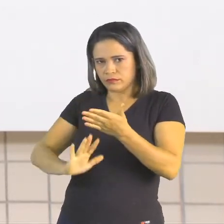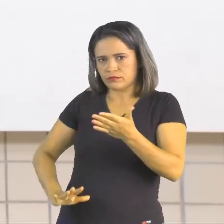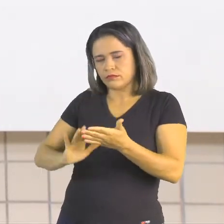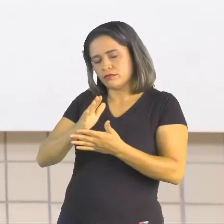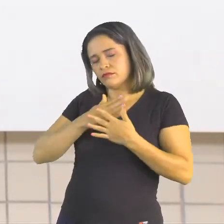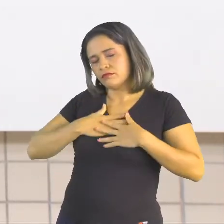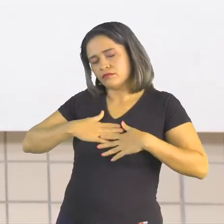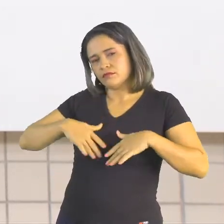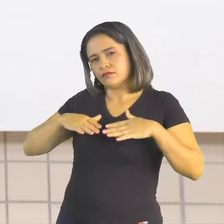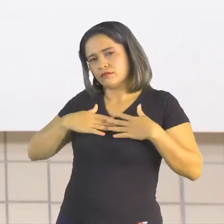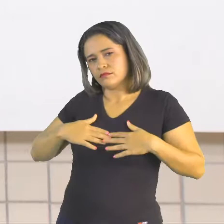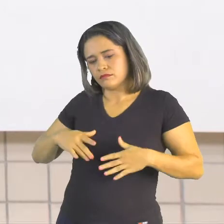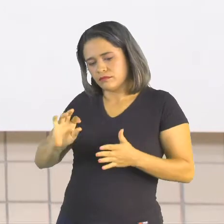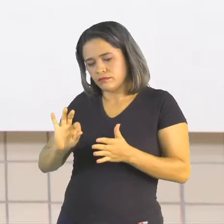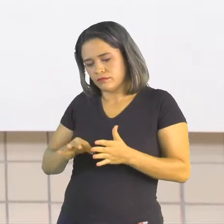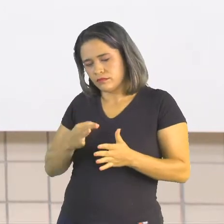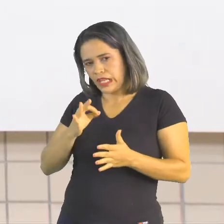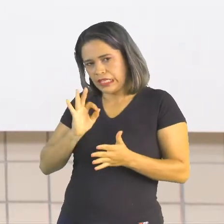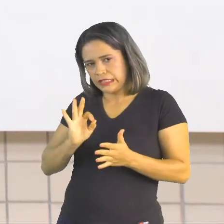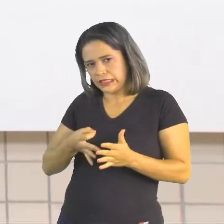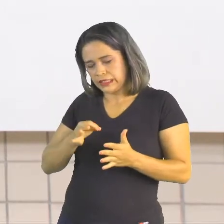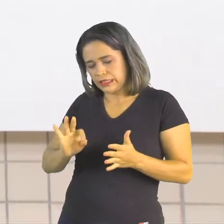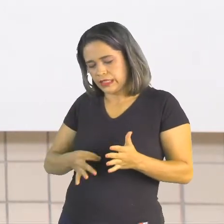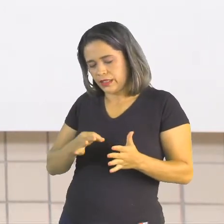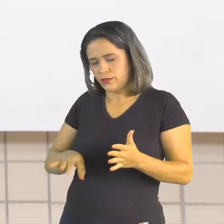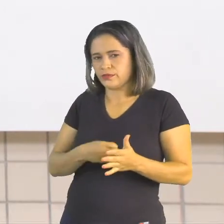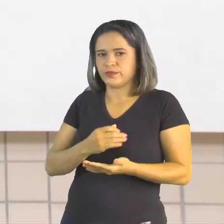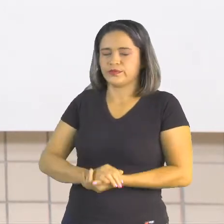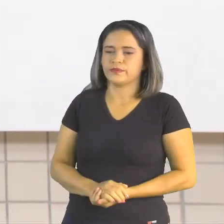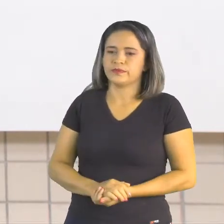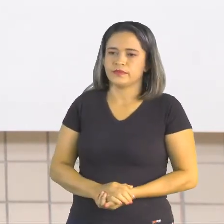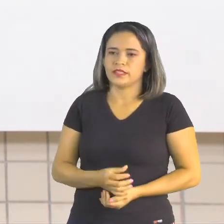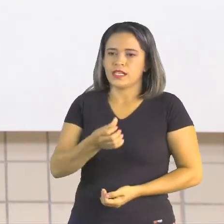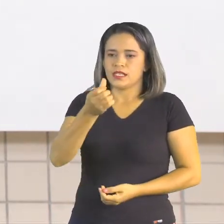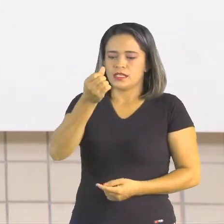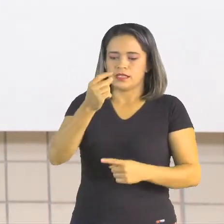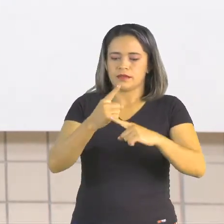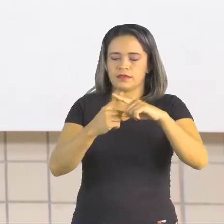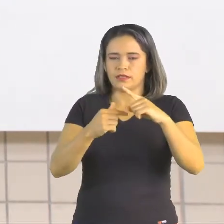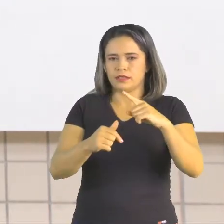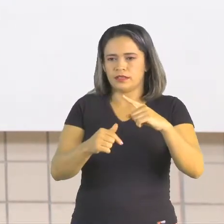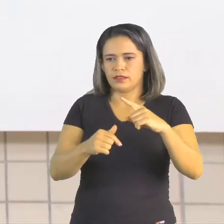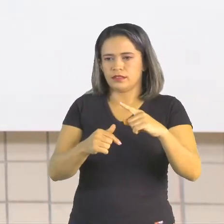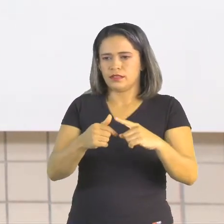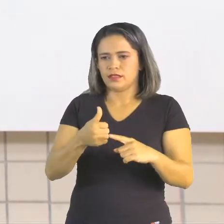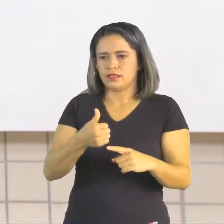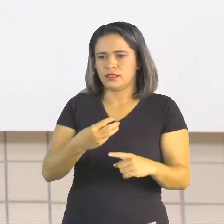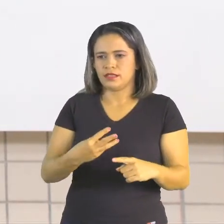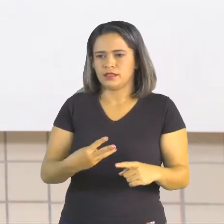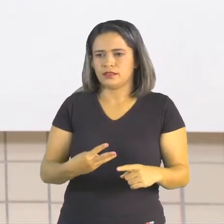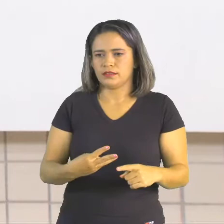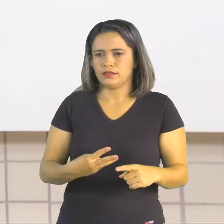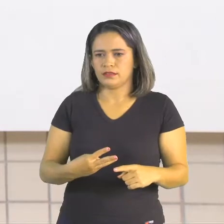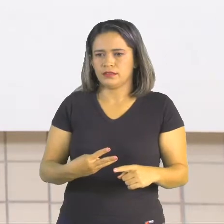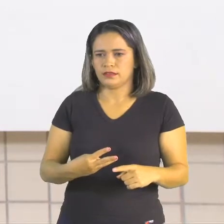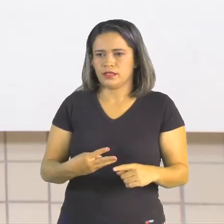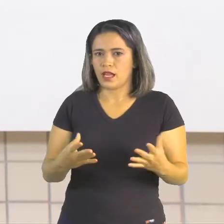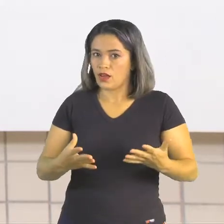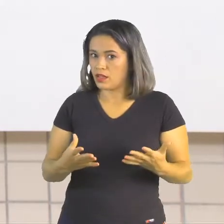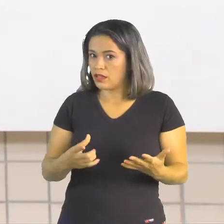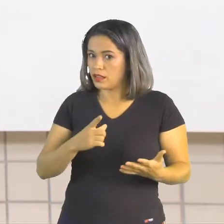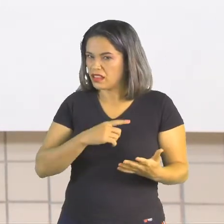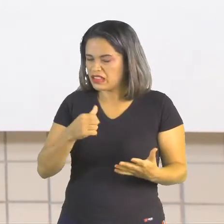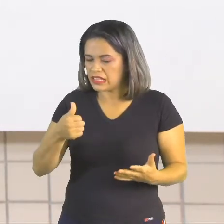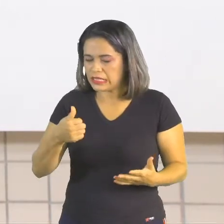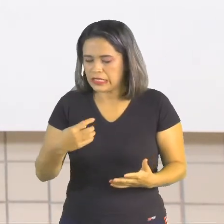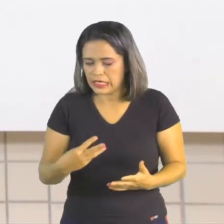e com mais acertos. Certo? Então vamos lá. 6 mais 7, 13. O que, que eu faço então?